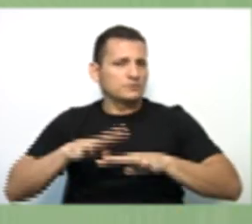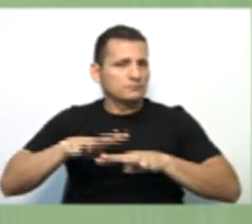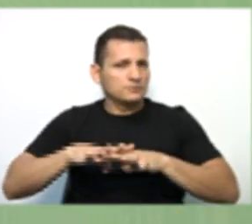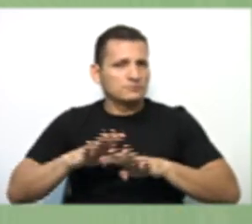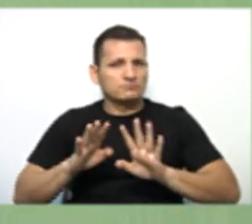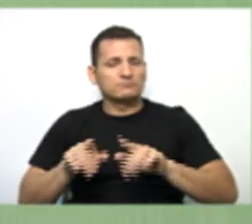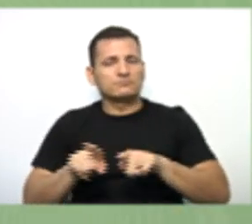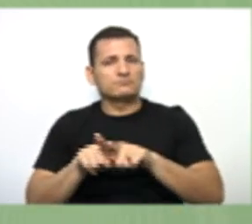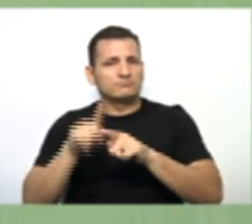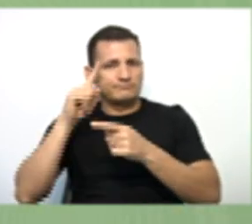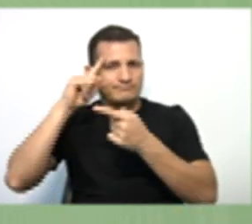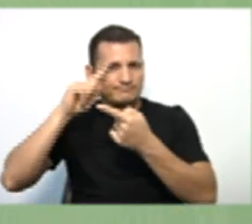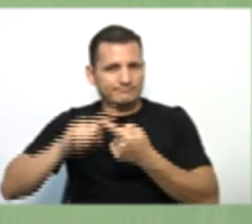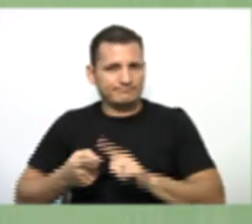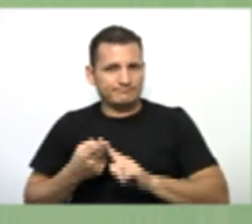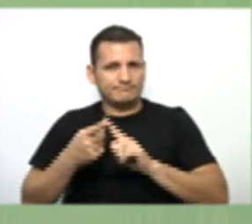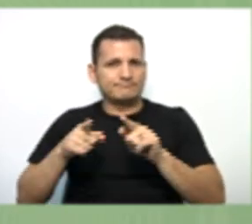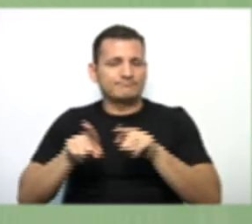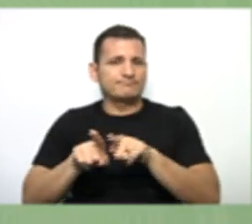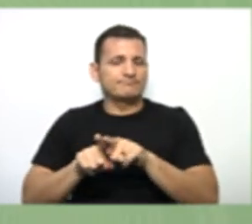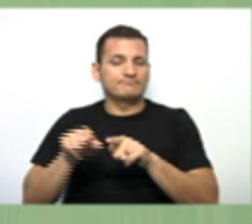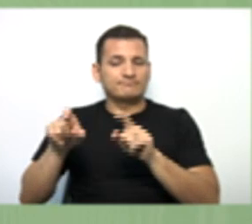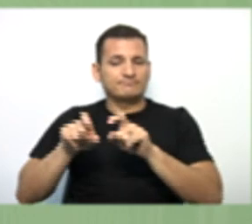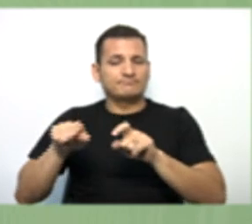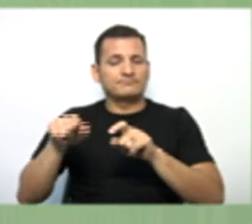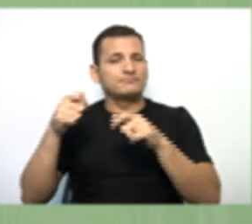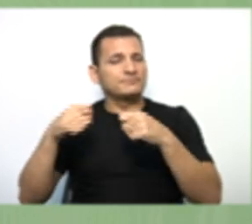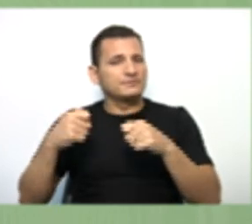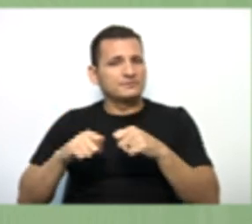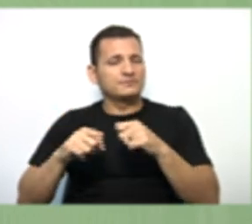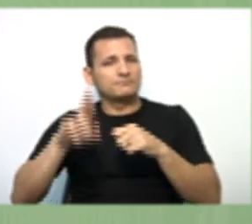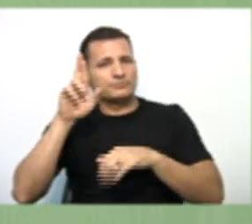operações lógicas. O computador precisa tomar decisões, né?